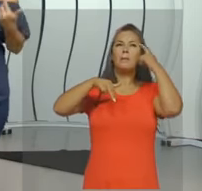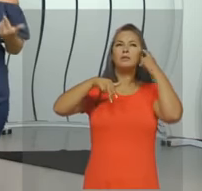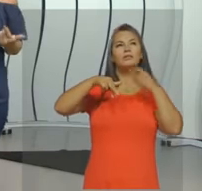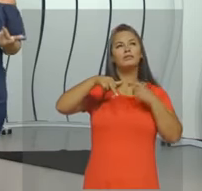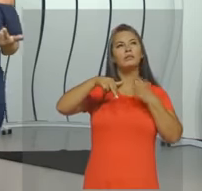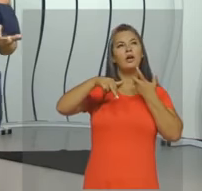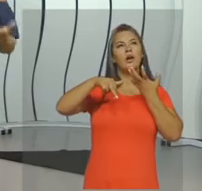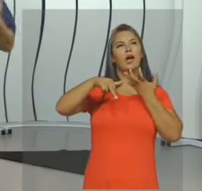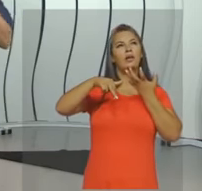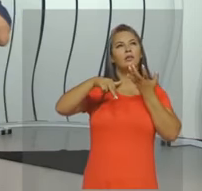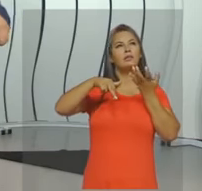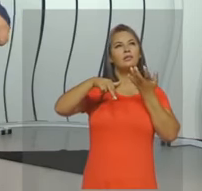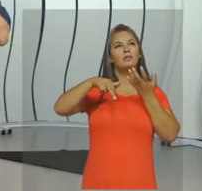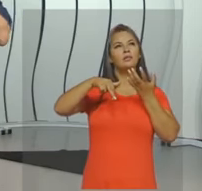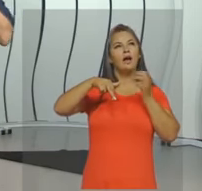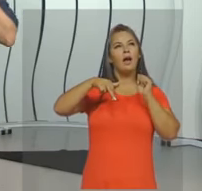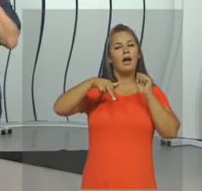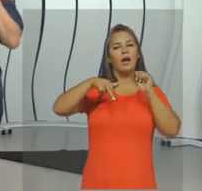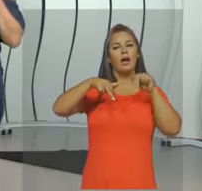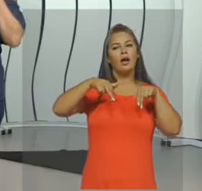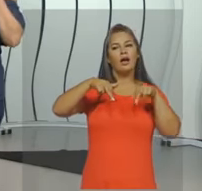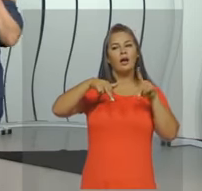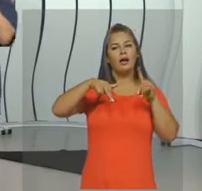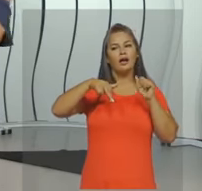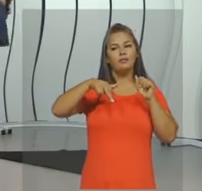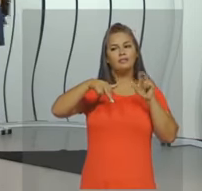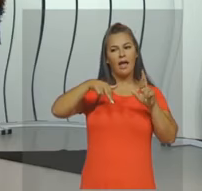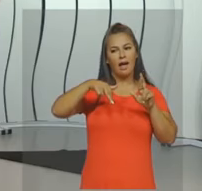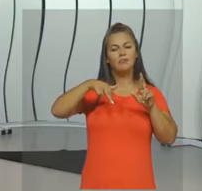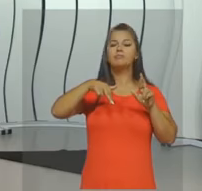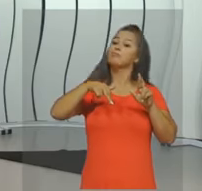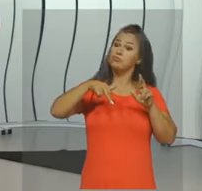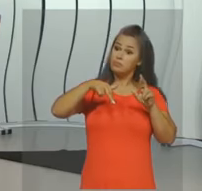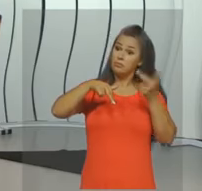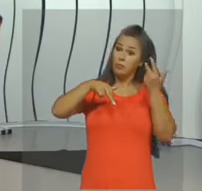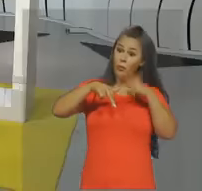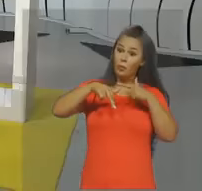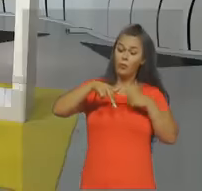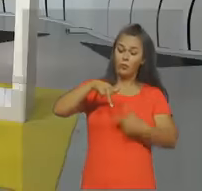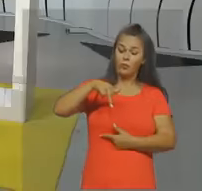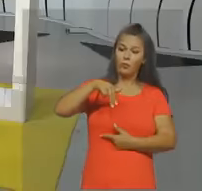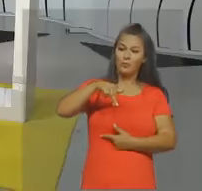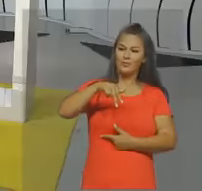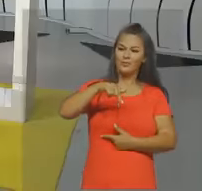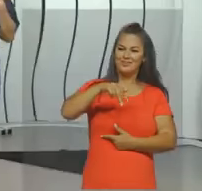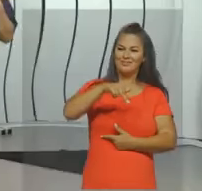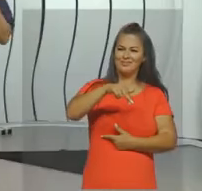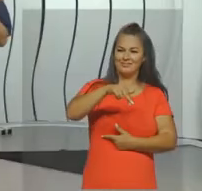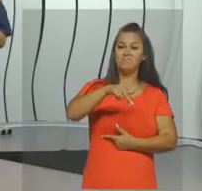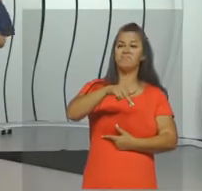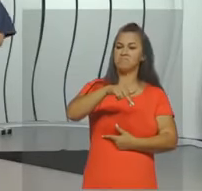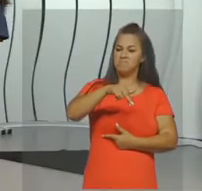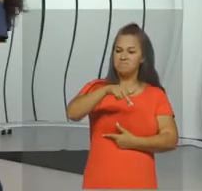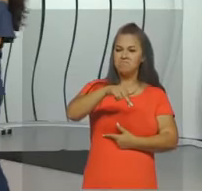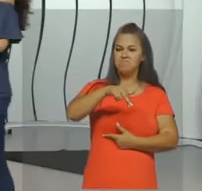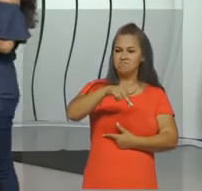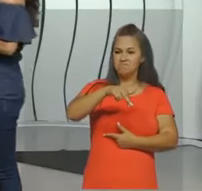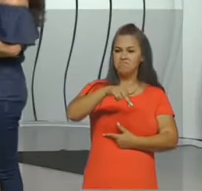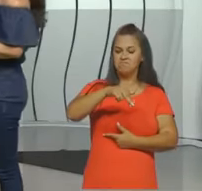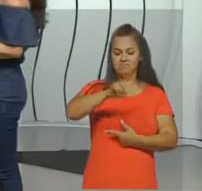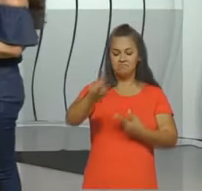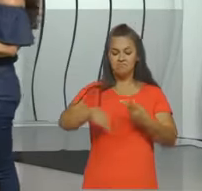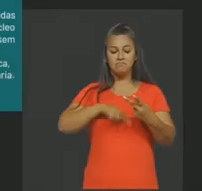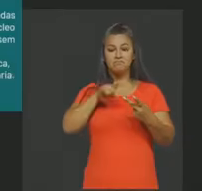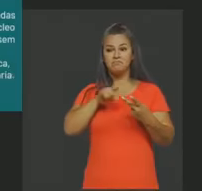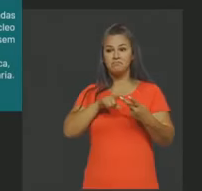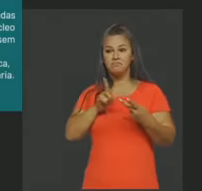movimento voluntário, ele depende da minha vontade. Então, esses músculos respondem à minha vontade, tá?